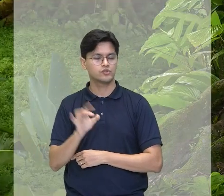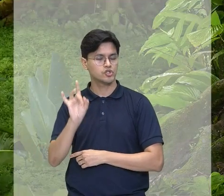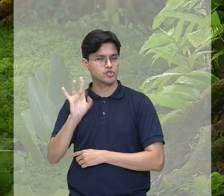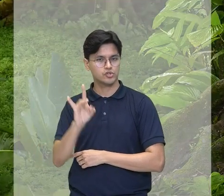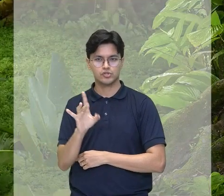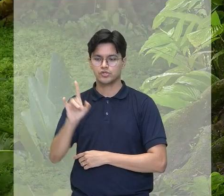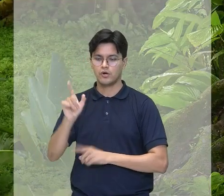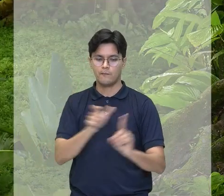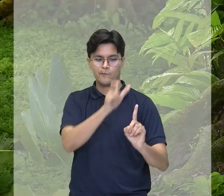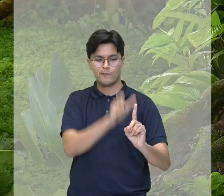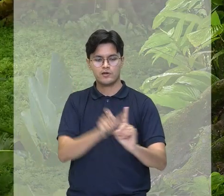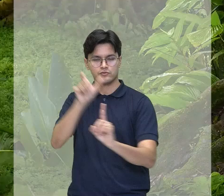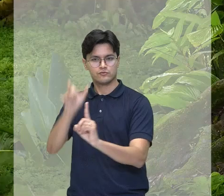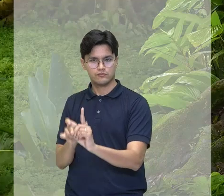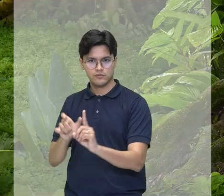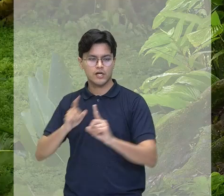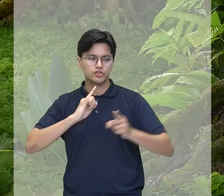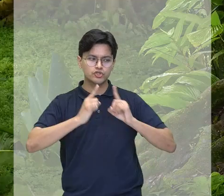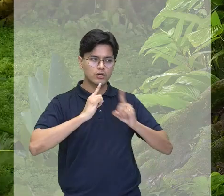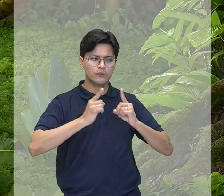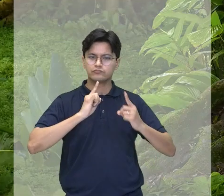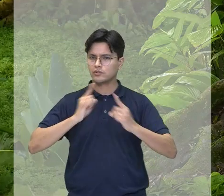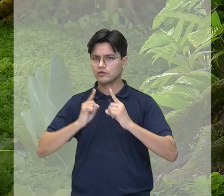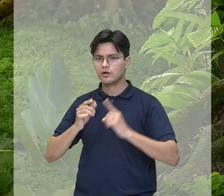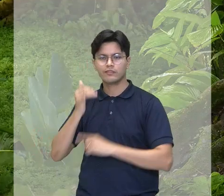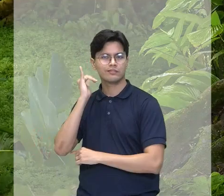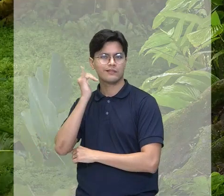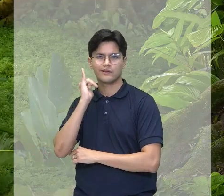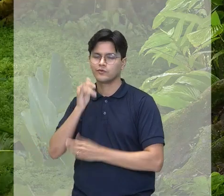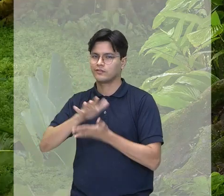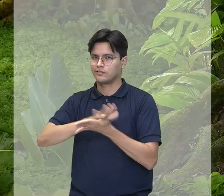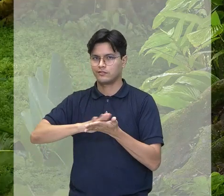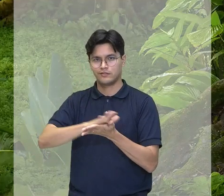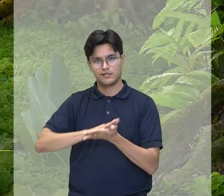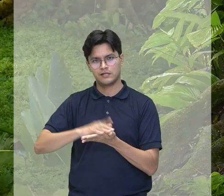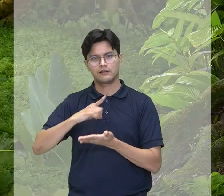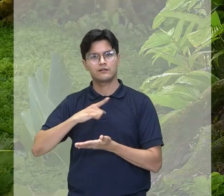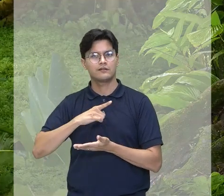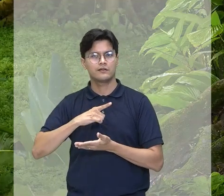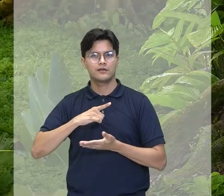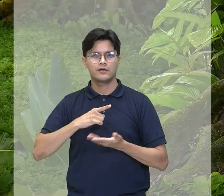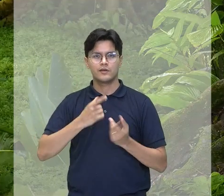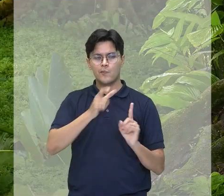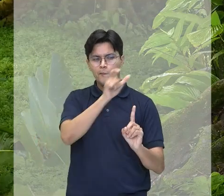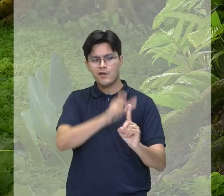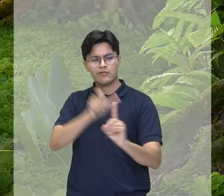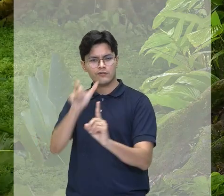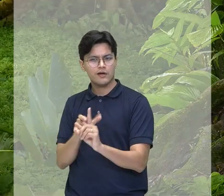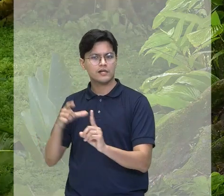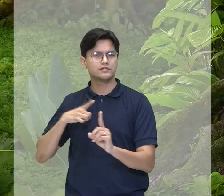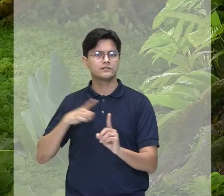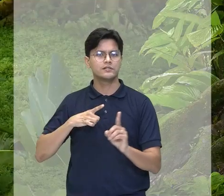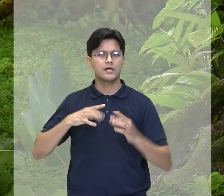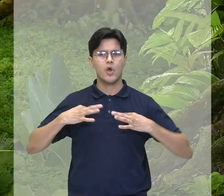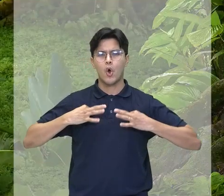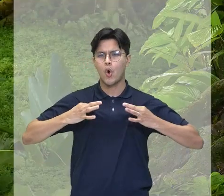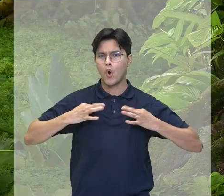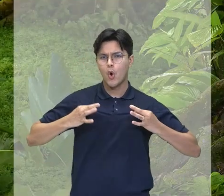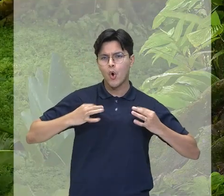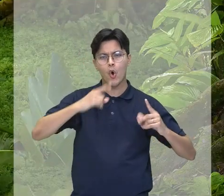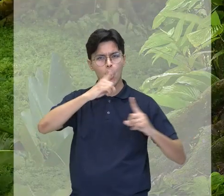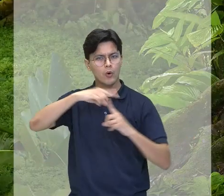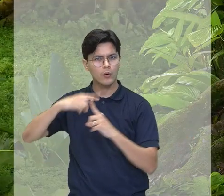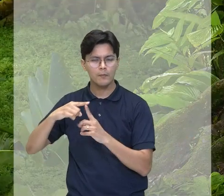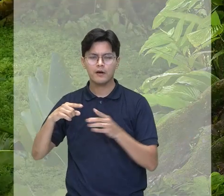ter um cenário, nós vamos ter um figurino, nós vamos ter a sonoplastia, né, que faz parte aí também. Se passa na